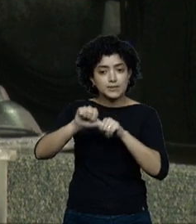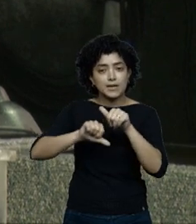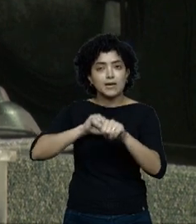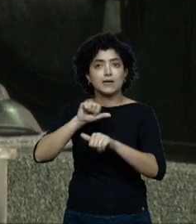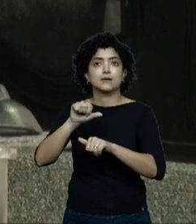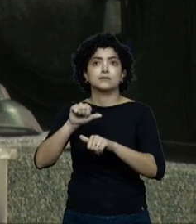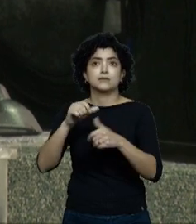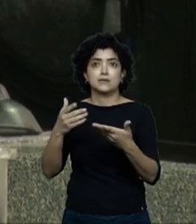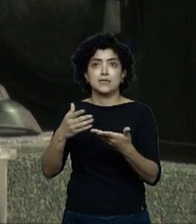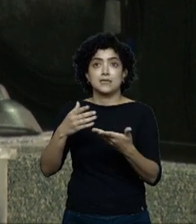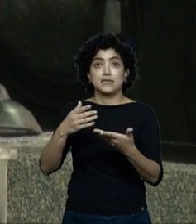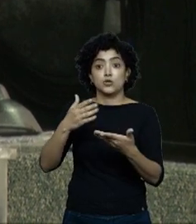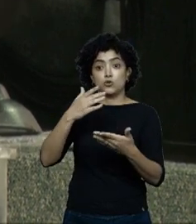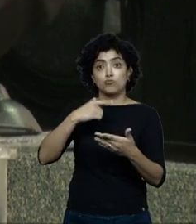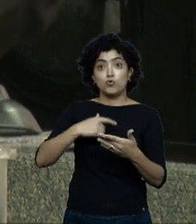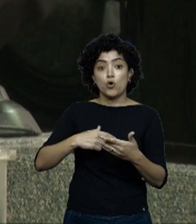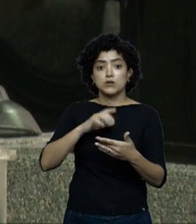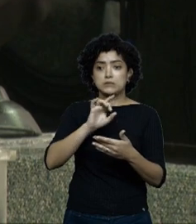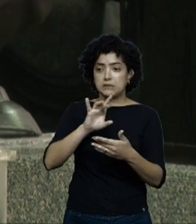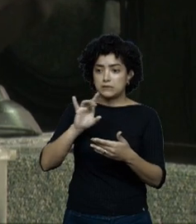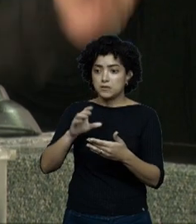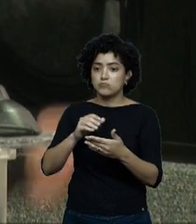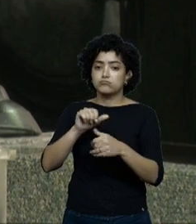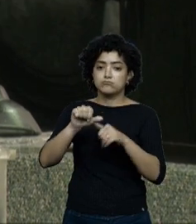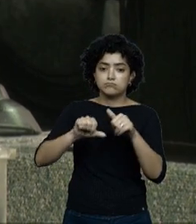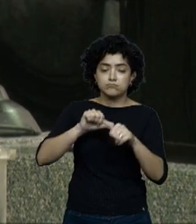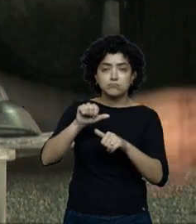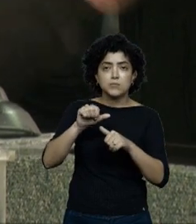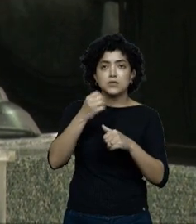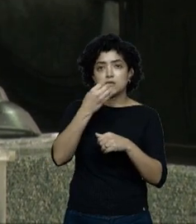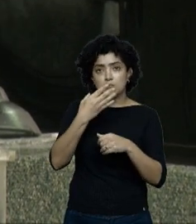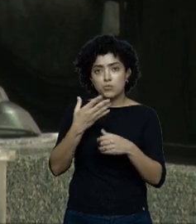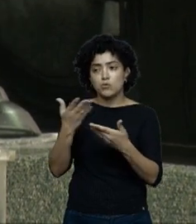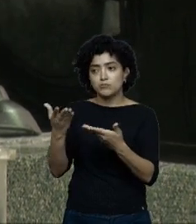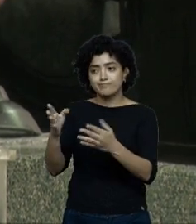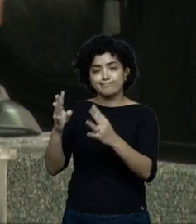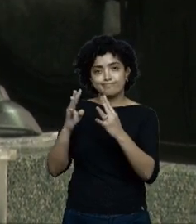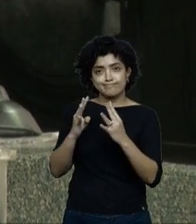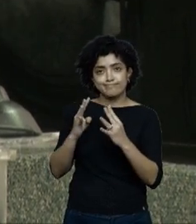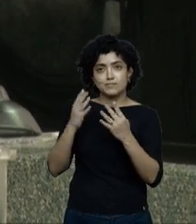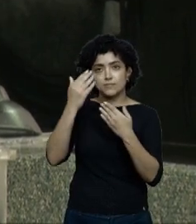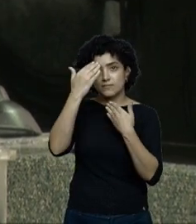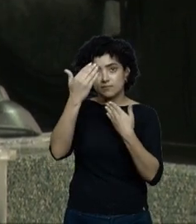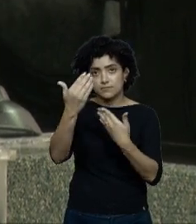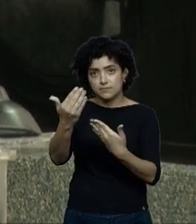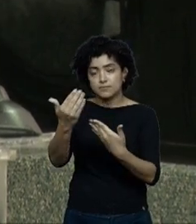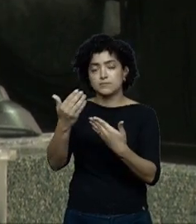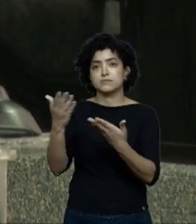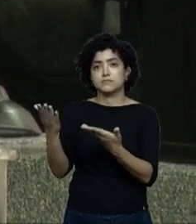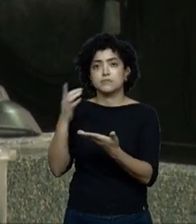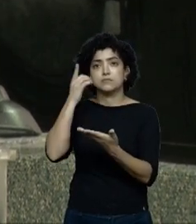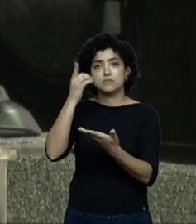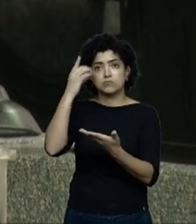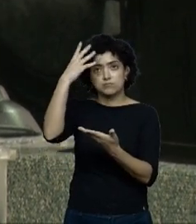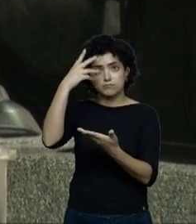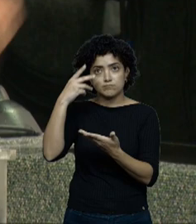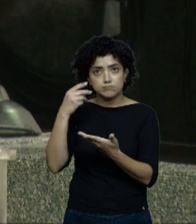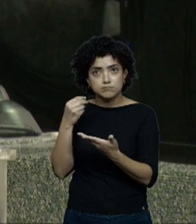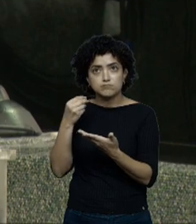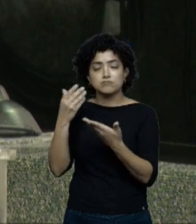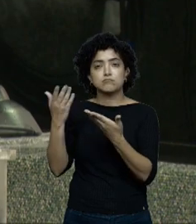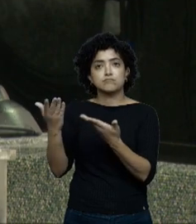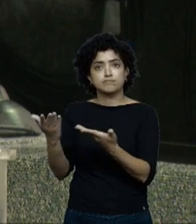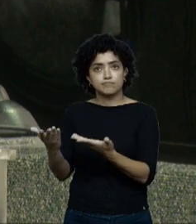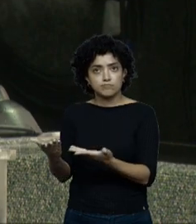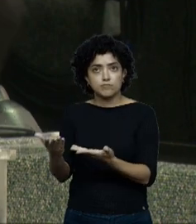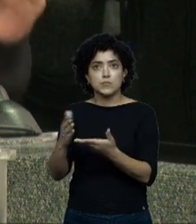tem que começar a partir de nós e que bom que nós temos pessoas que nos ouvem quero agradecer muito a deputada Luciane carminatti prontamente